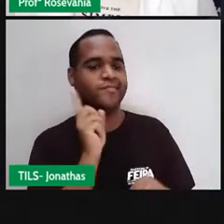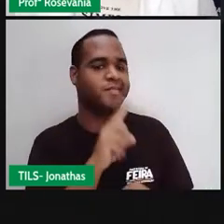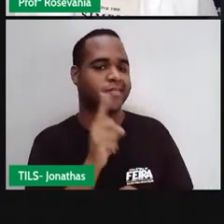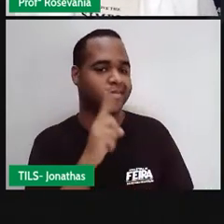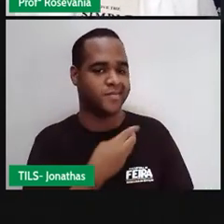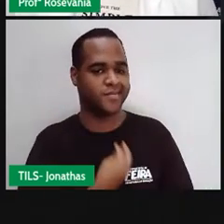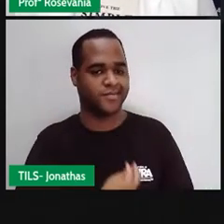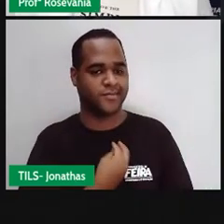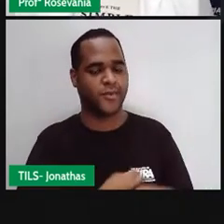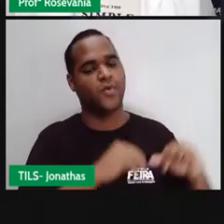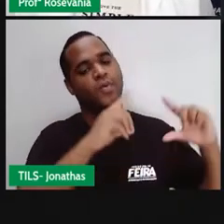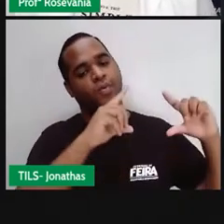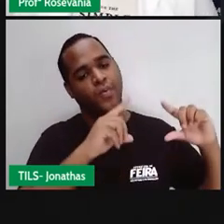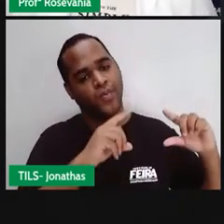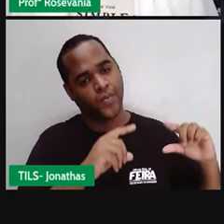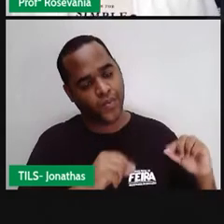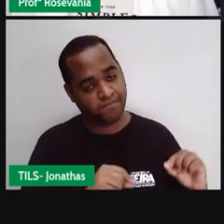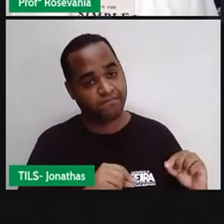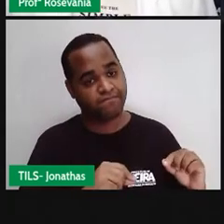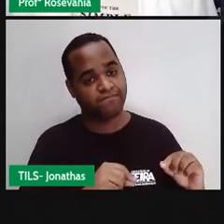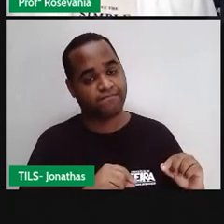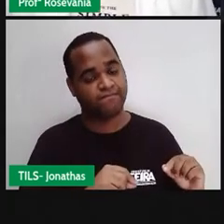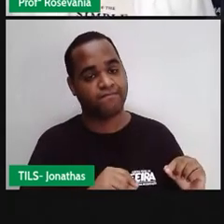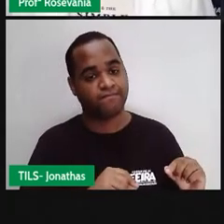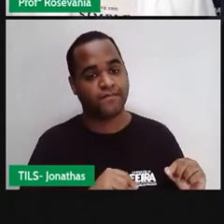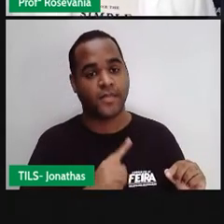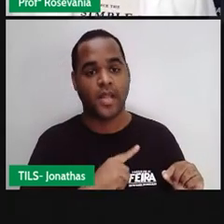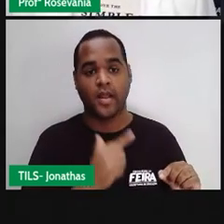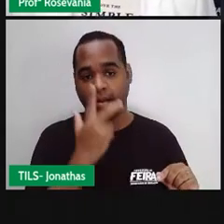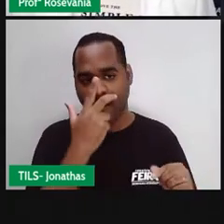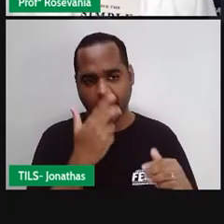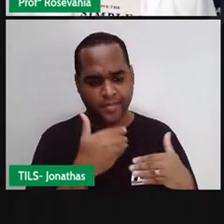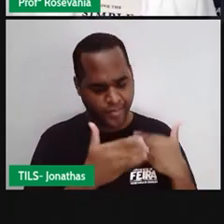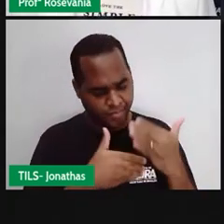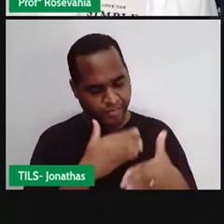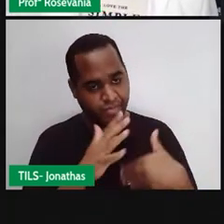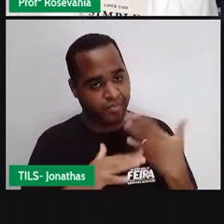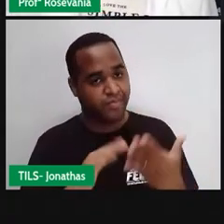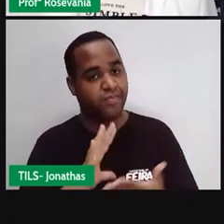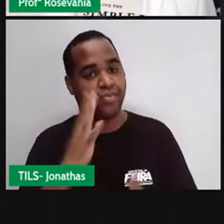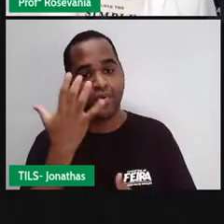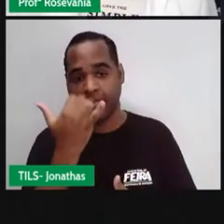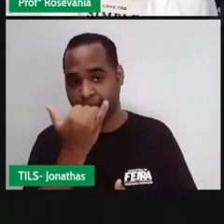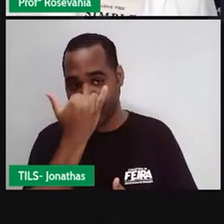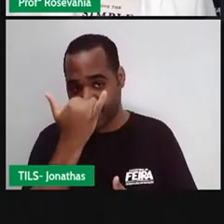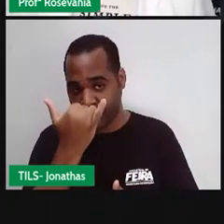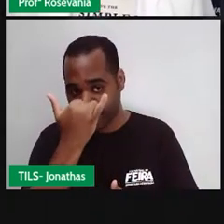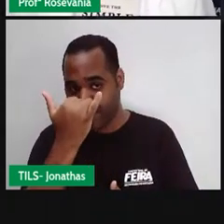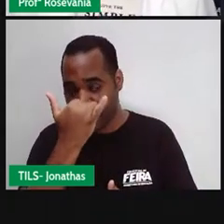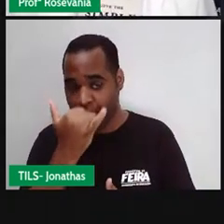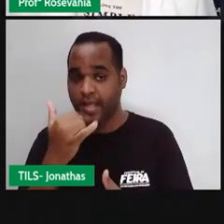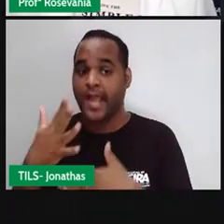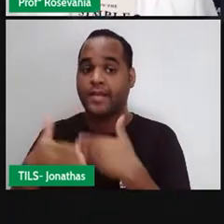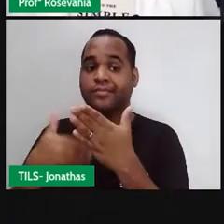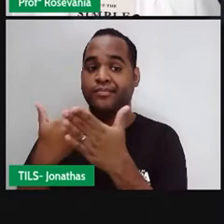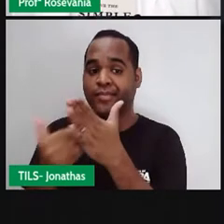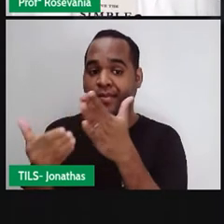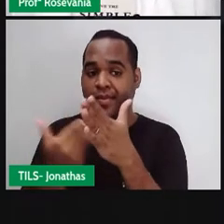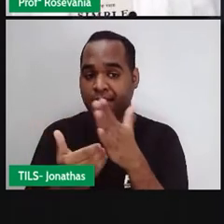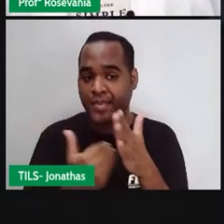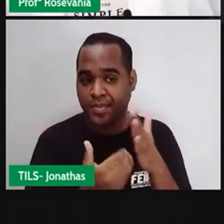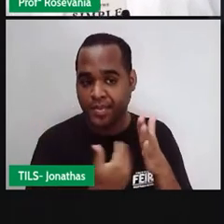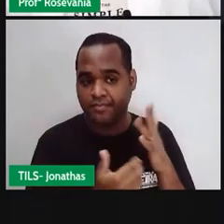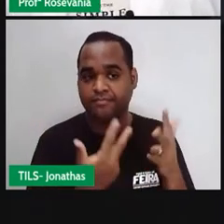aí a falência, né, veio efeito bola de neve. A partir do momento que as empresas perderam, né, essas ações, o que